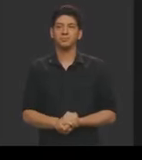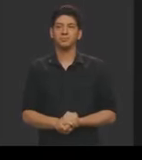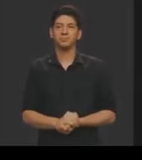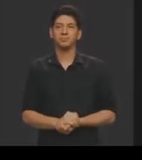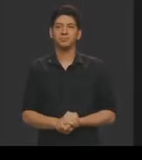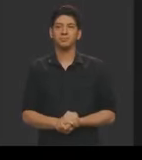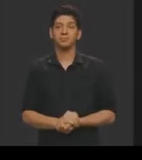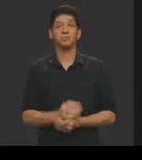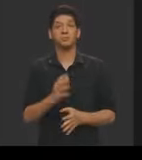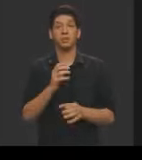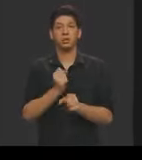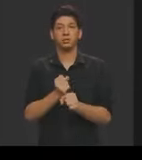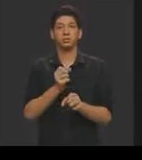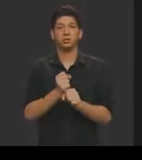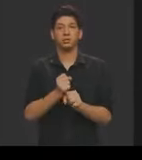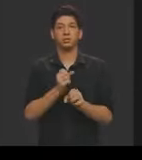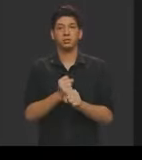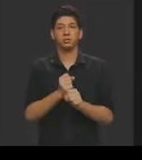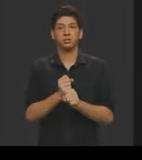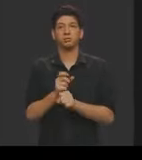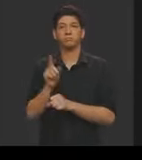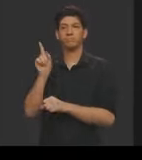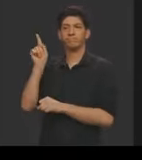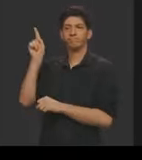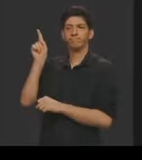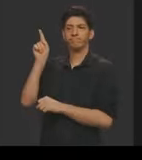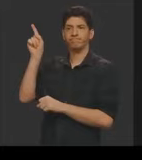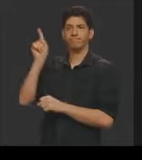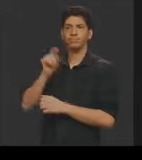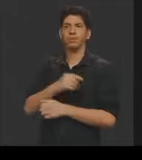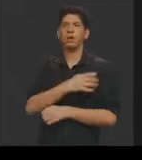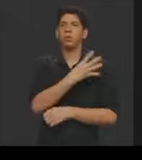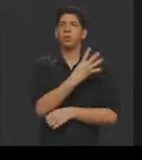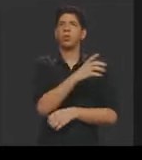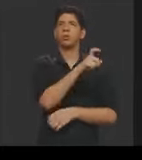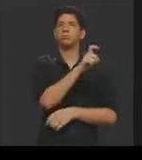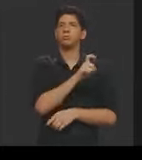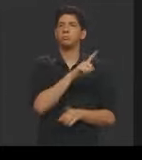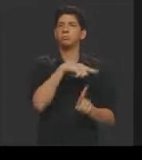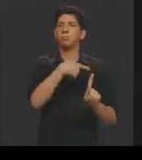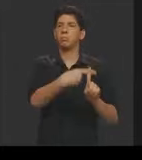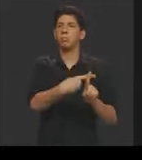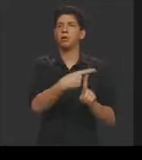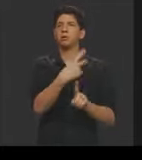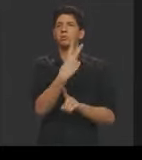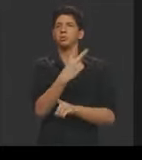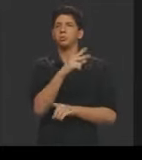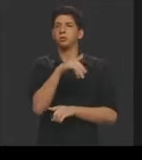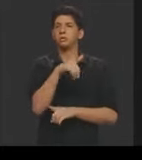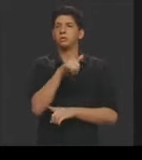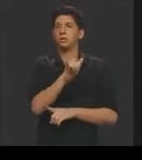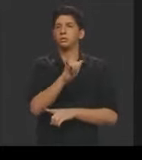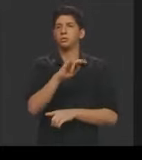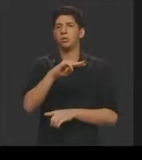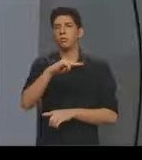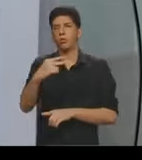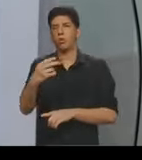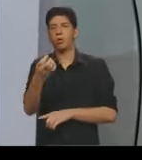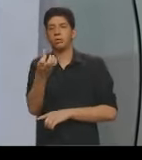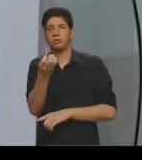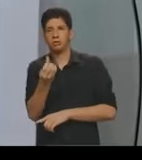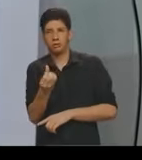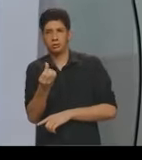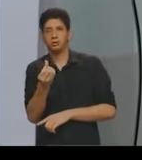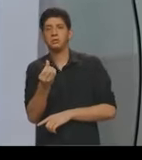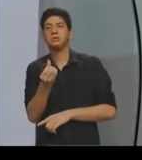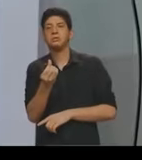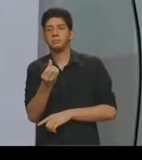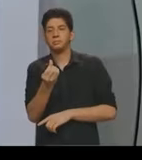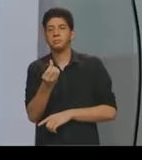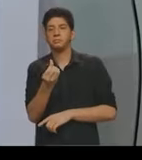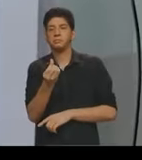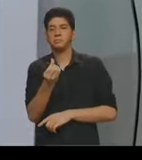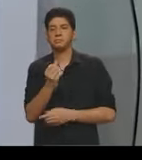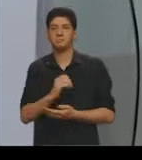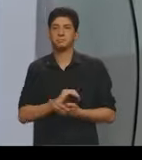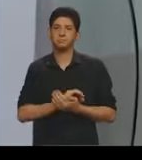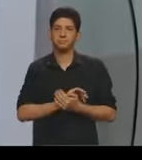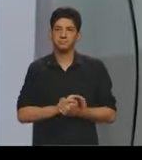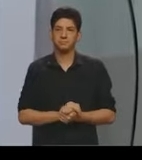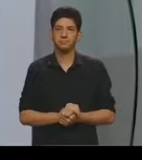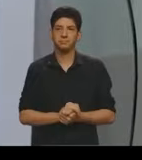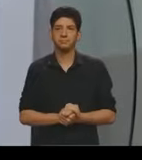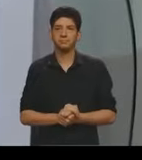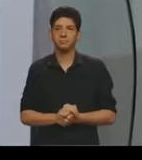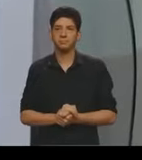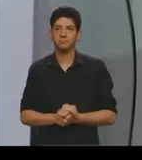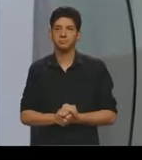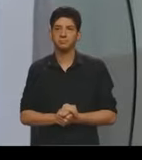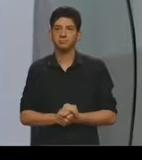A equação é 4x mais 2y